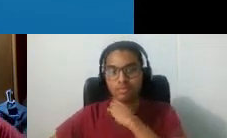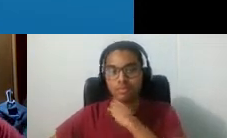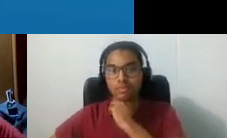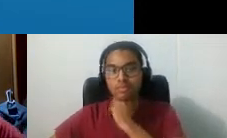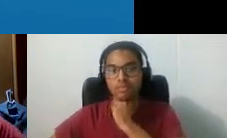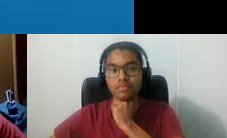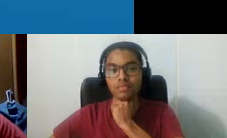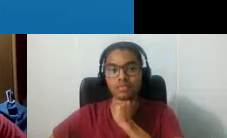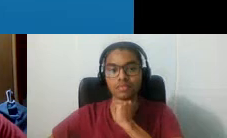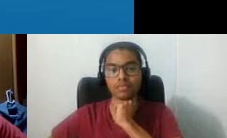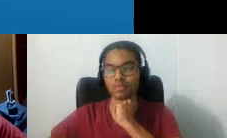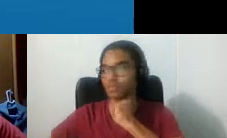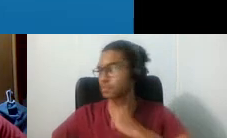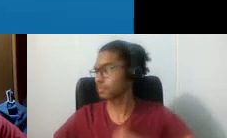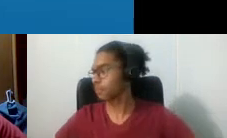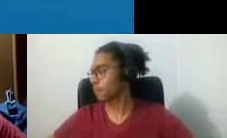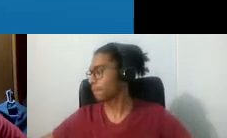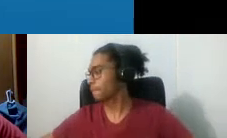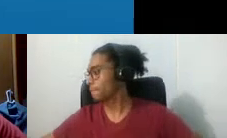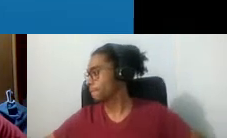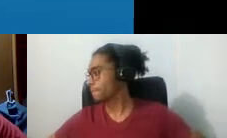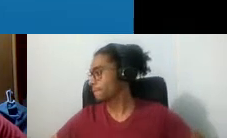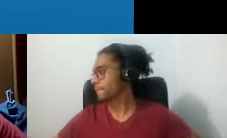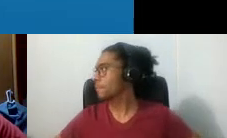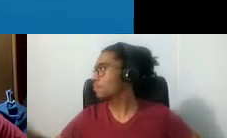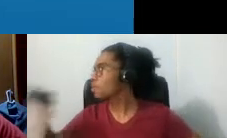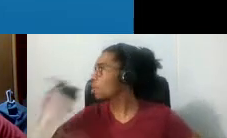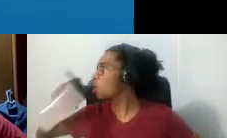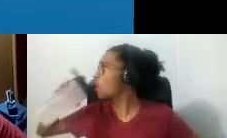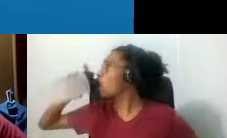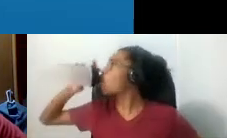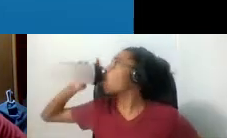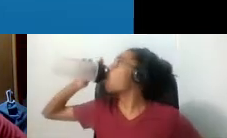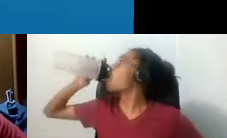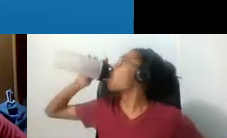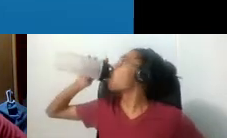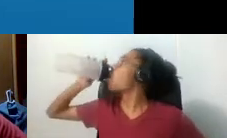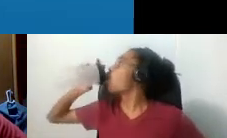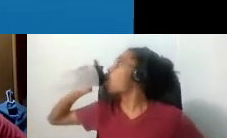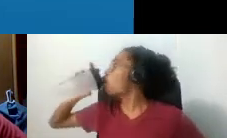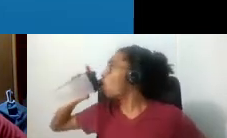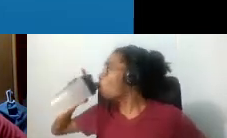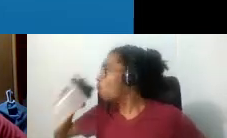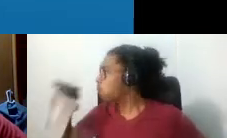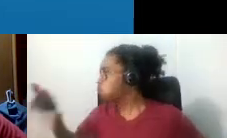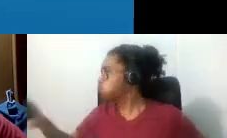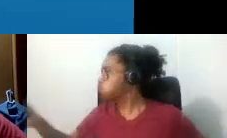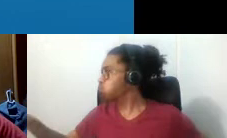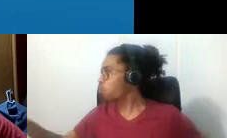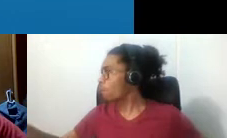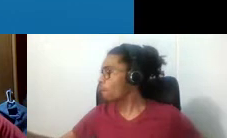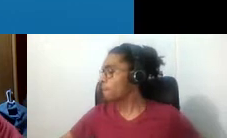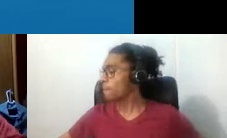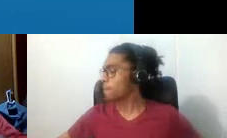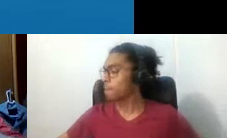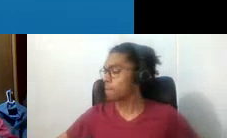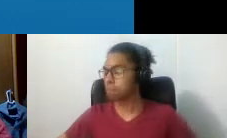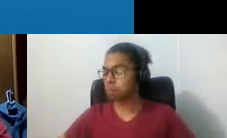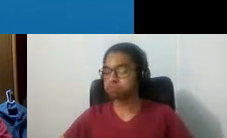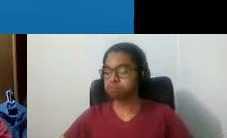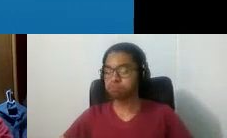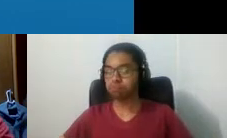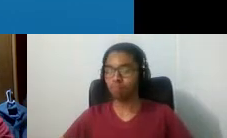outras, a gente tira do ensaio mecânico. Então, a primeira coisa que a